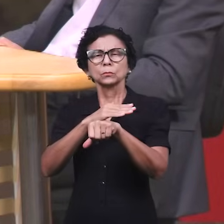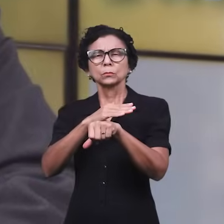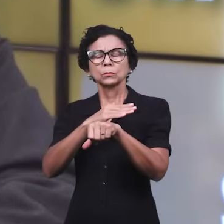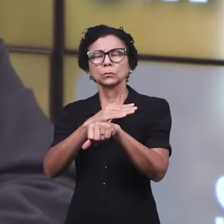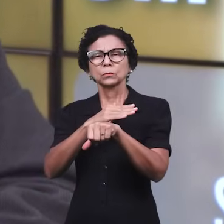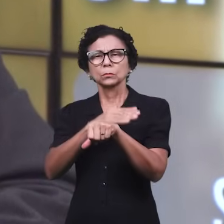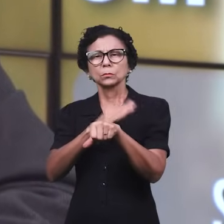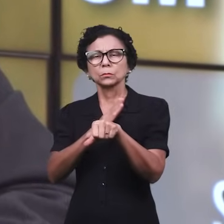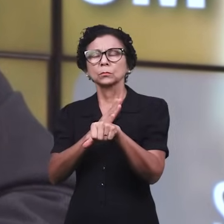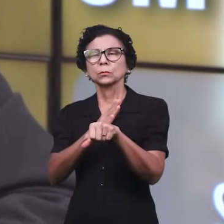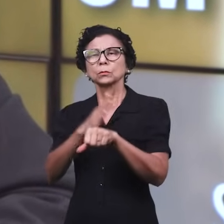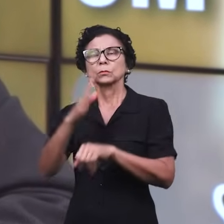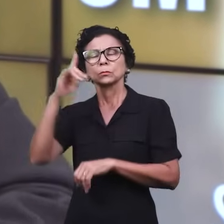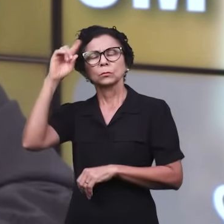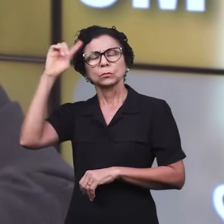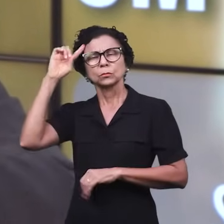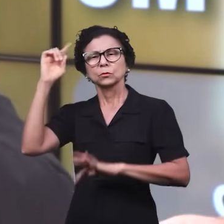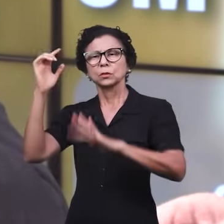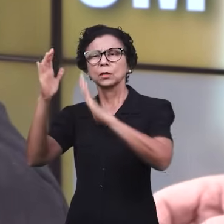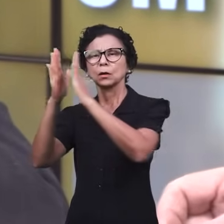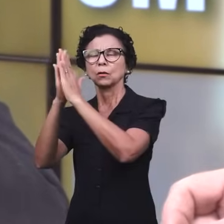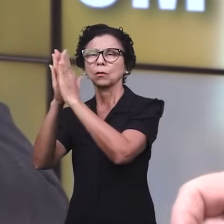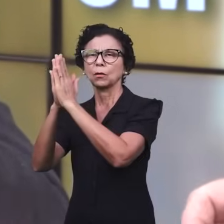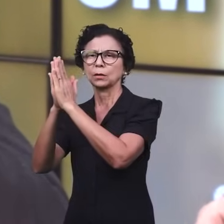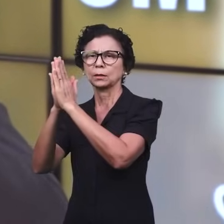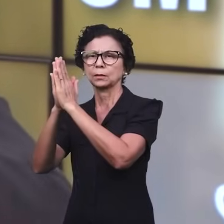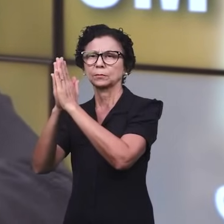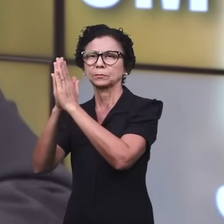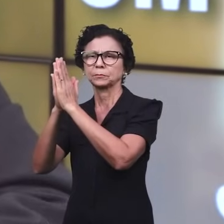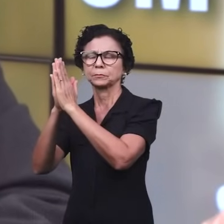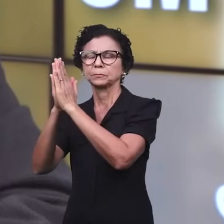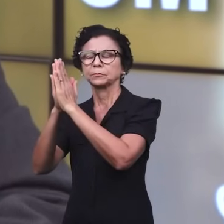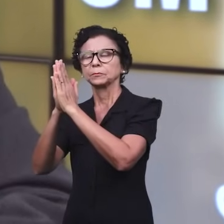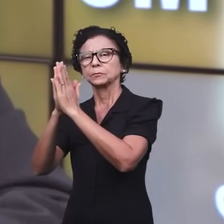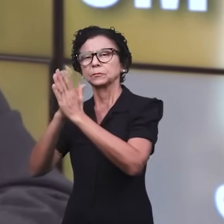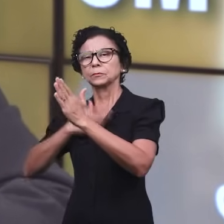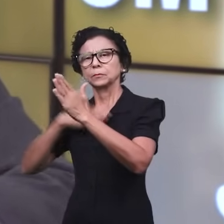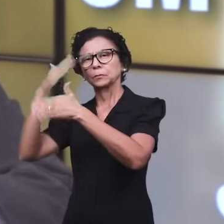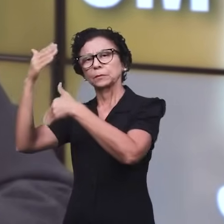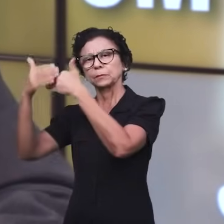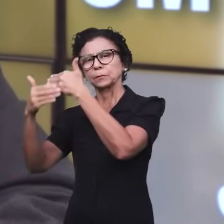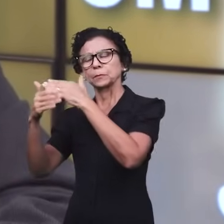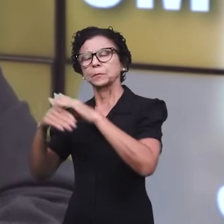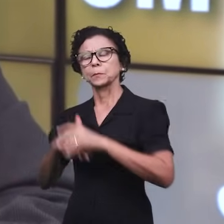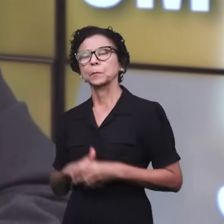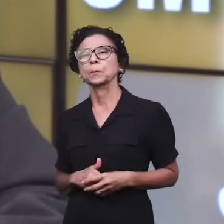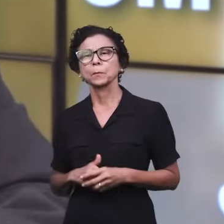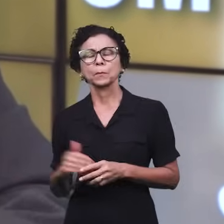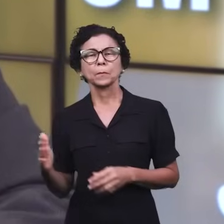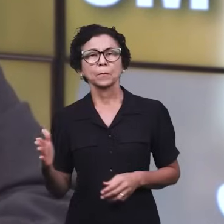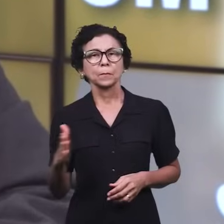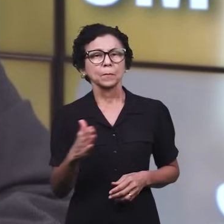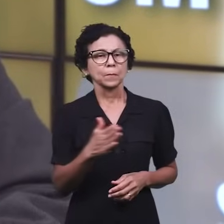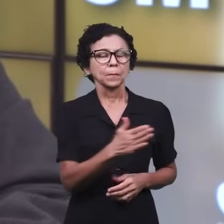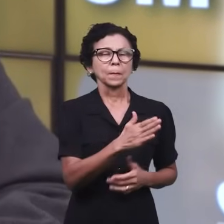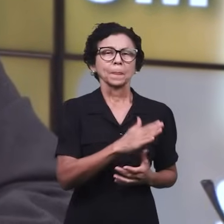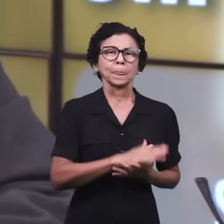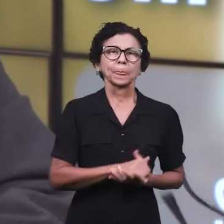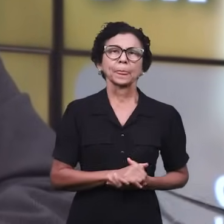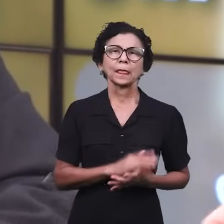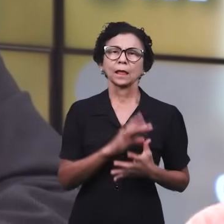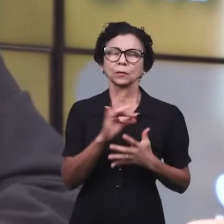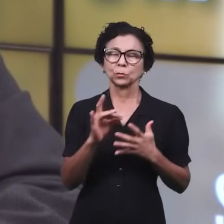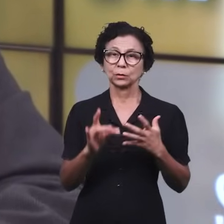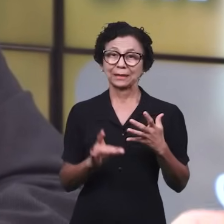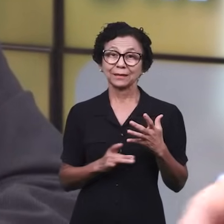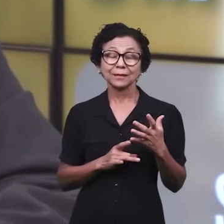bem a fidelidade dos recabitas Ela traz um ensino notável e é bem é bem rico né de de